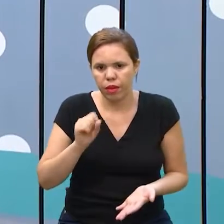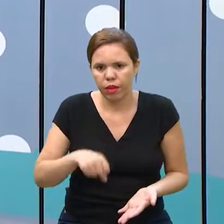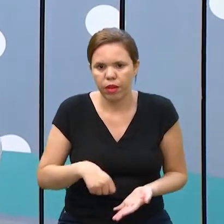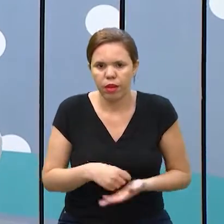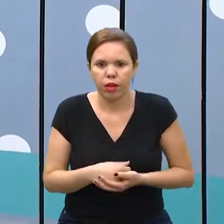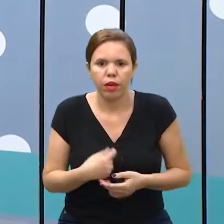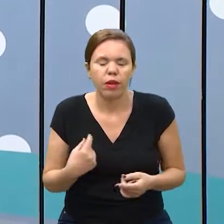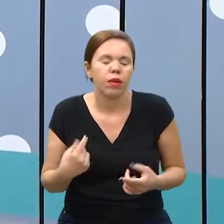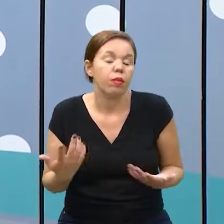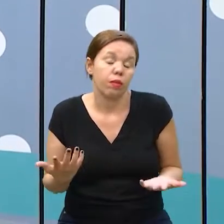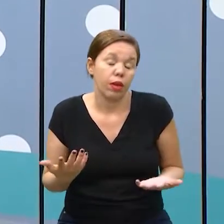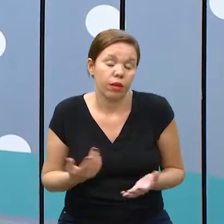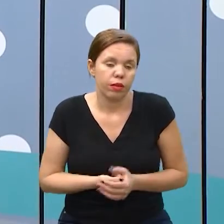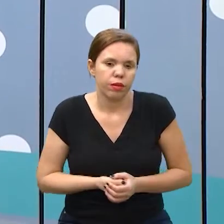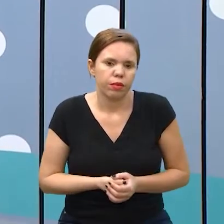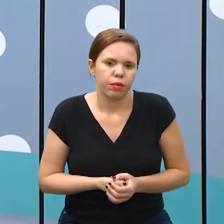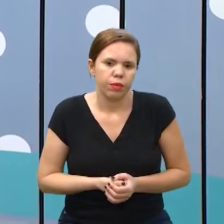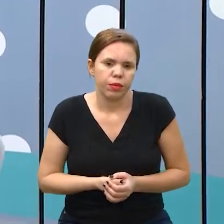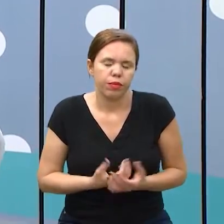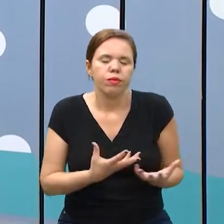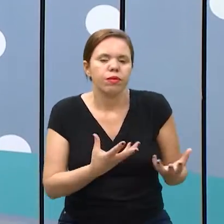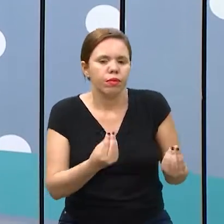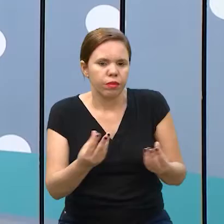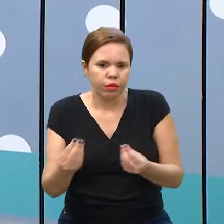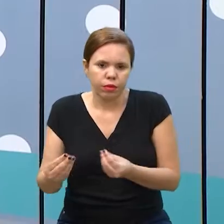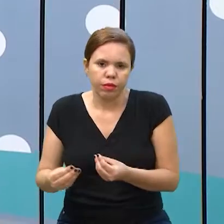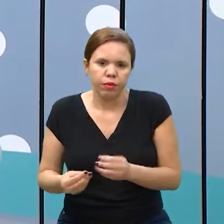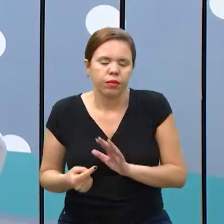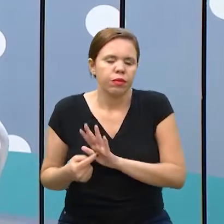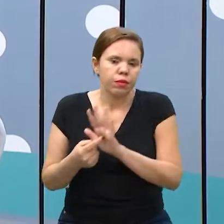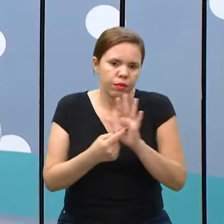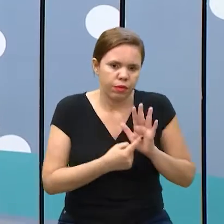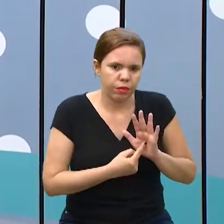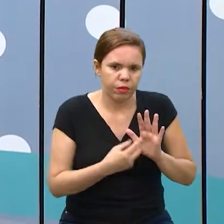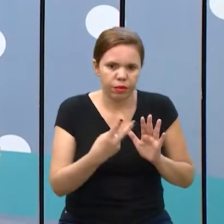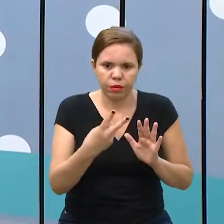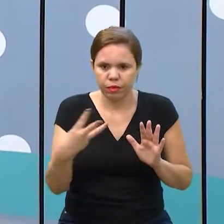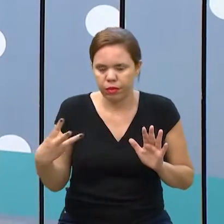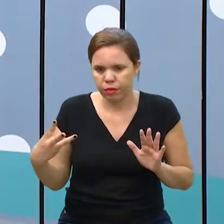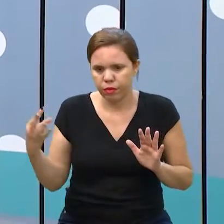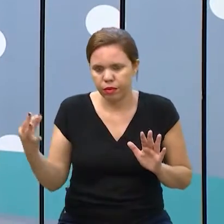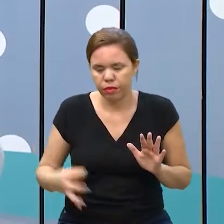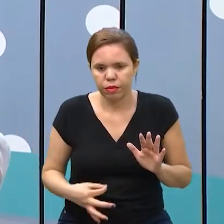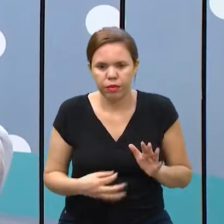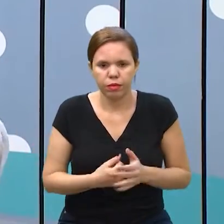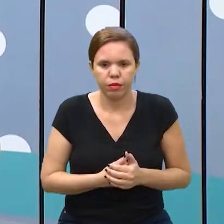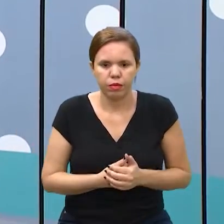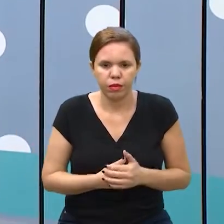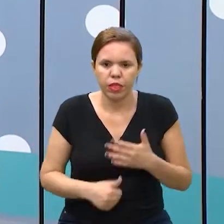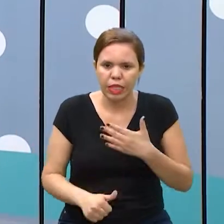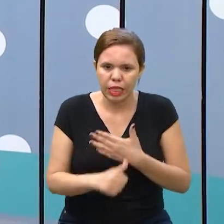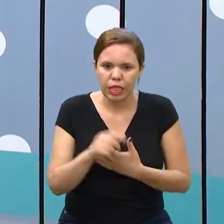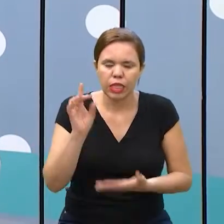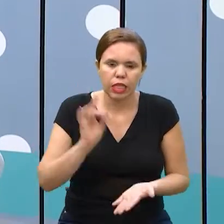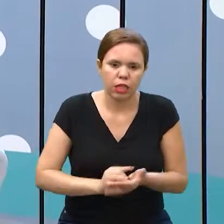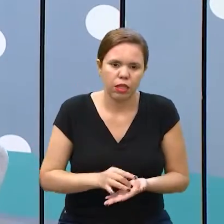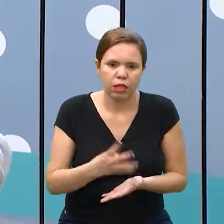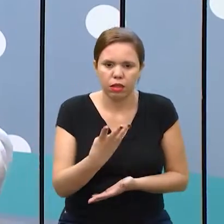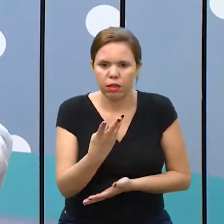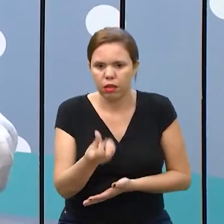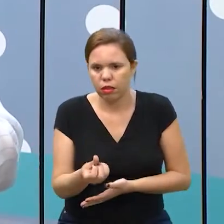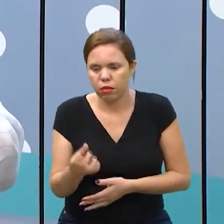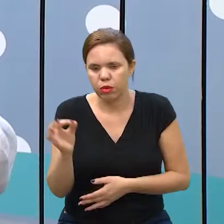e não. E por incrível que pareça, muitos apresentam 23%, por exemplo, de seguidores